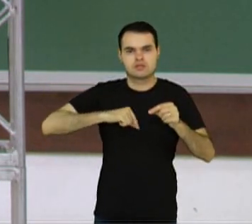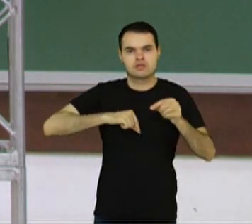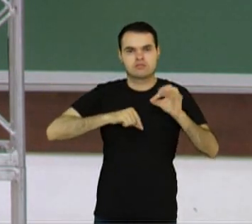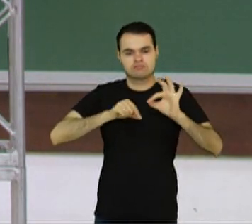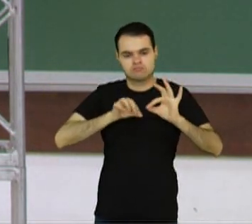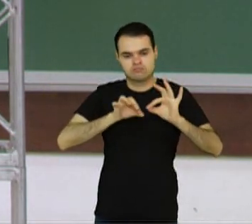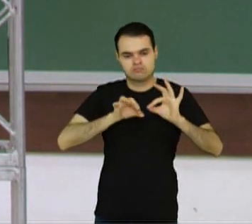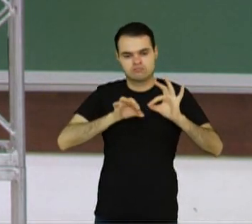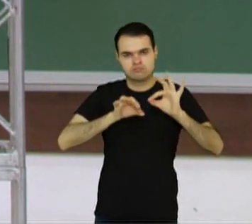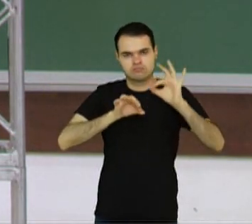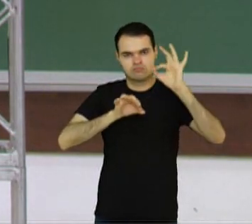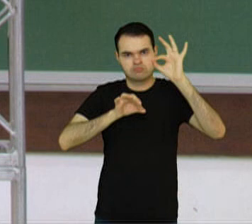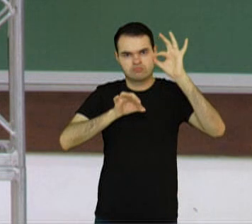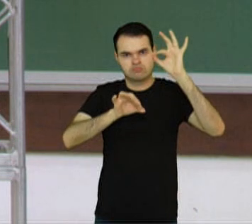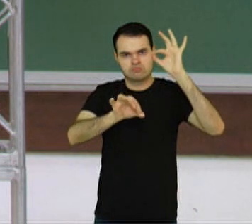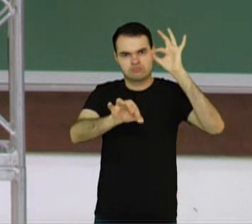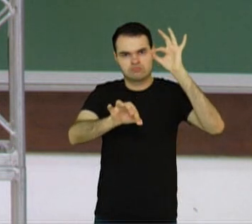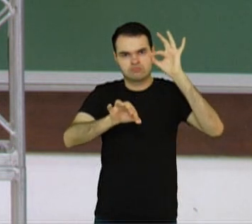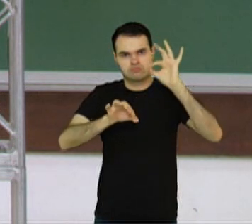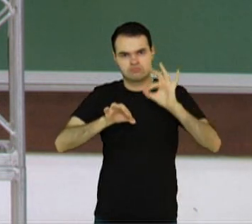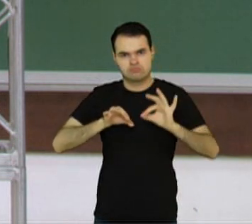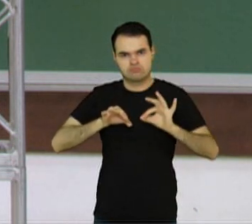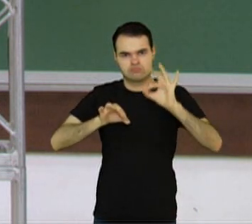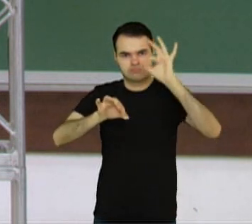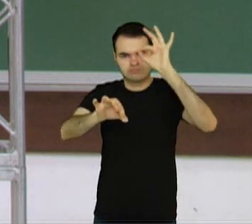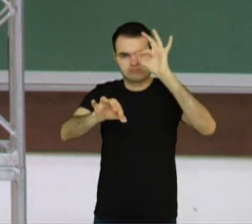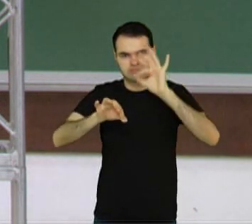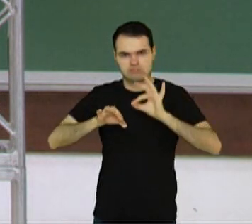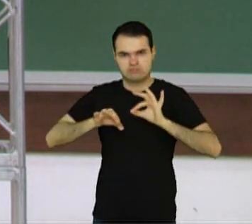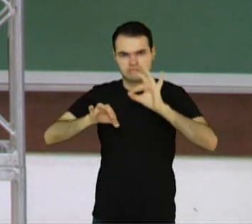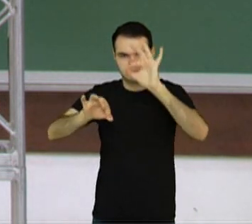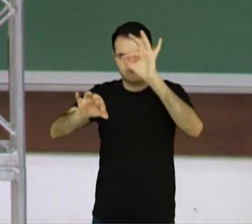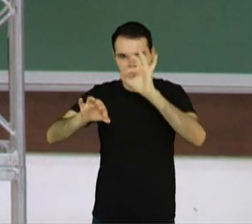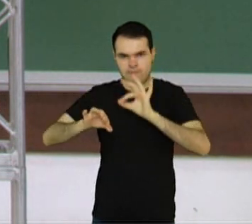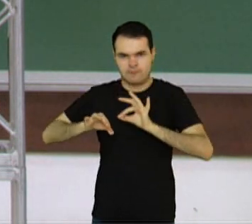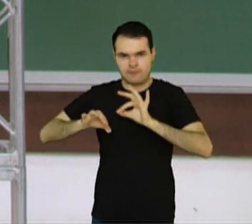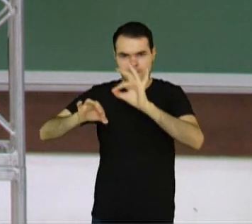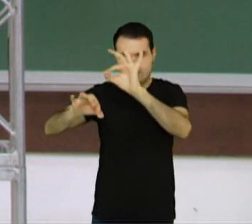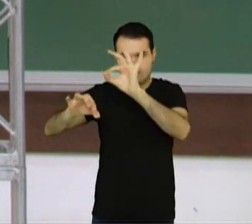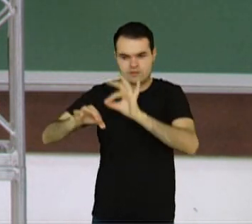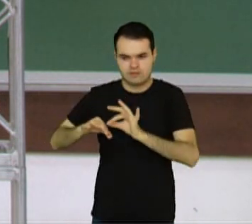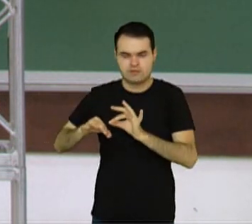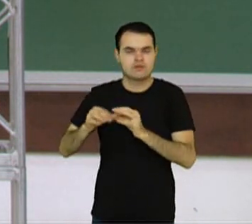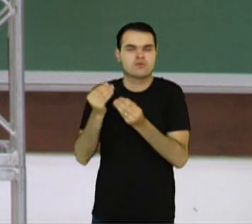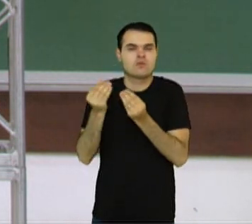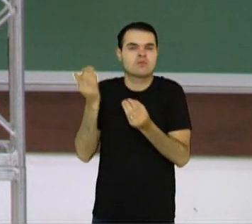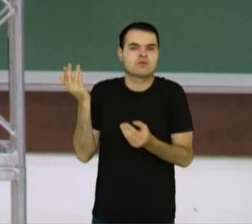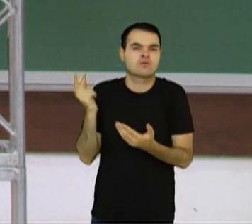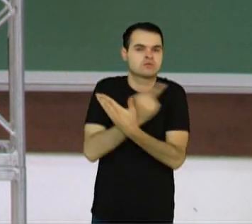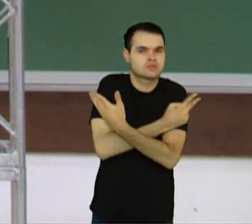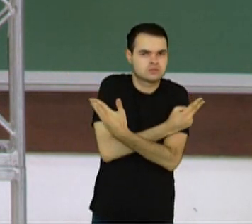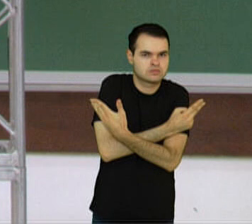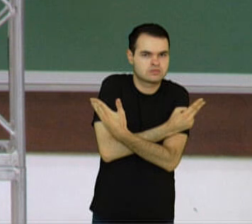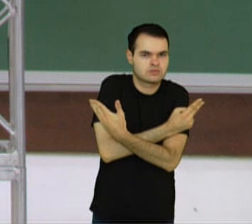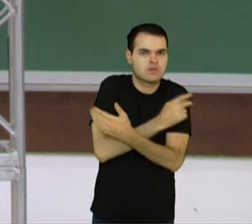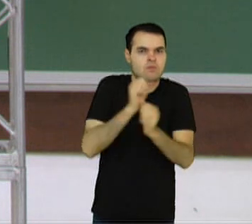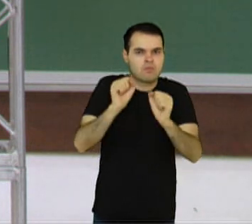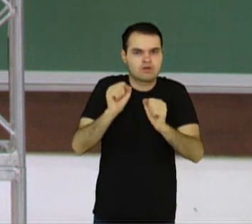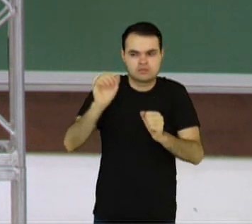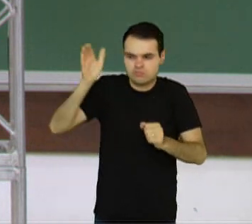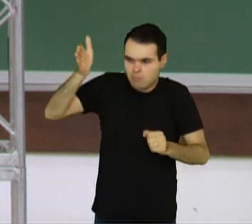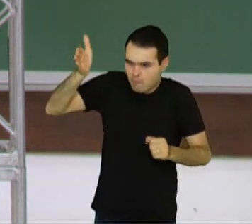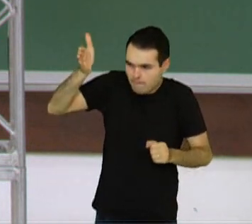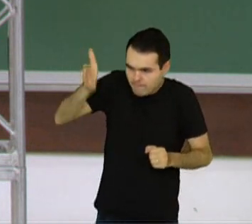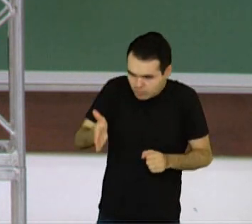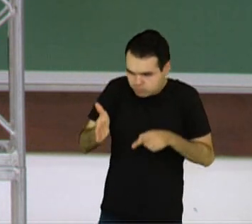consegue fazer? Você consegue utilizar uma lente polaroide, ou o que chamamos também de polarizador, onde você consegue fazer o